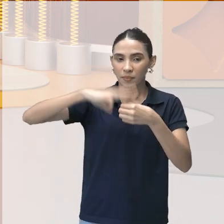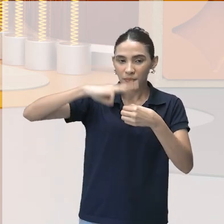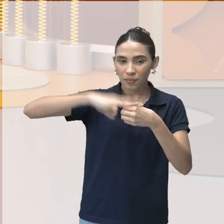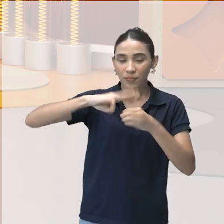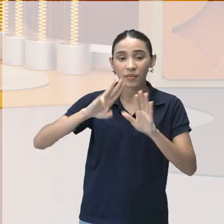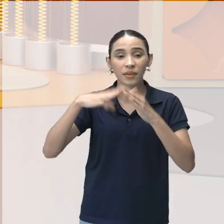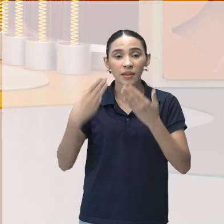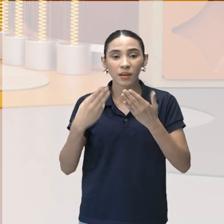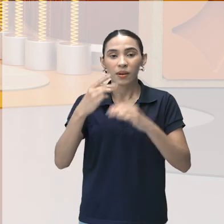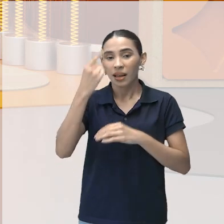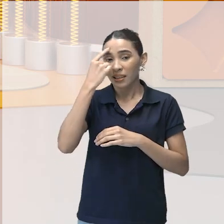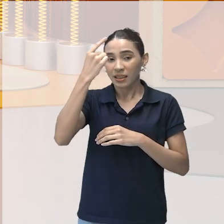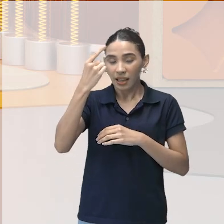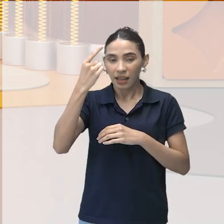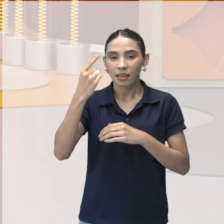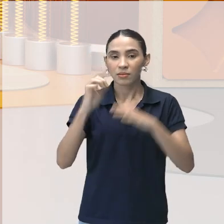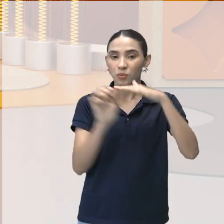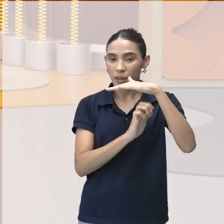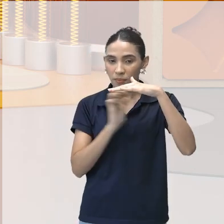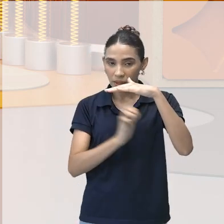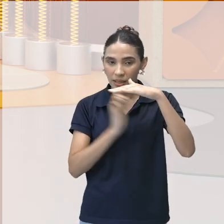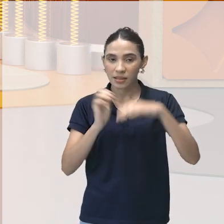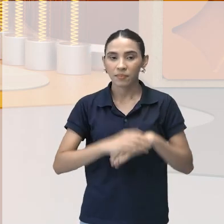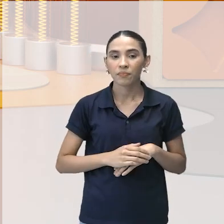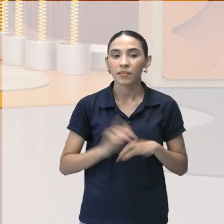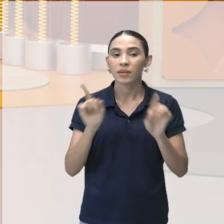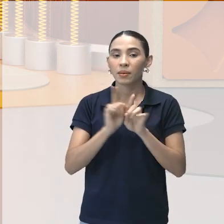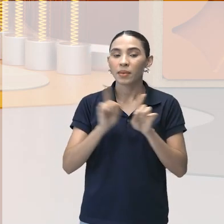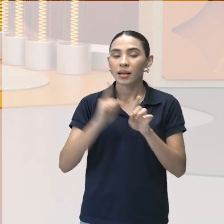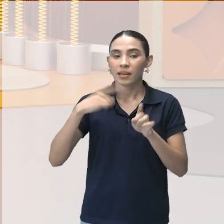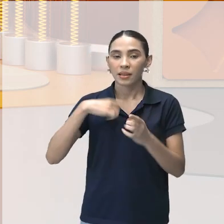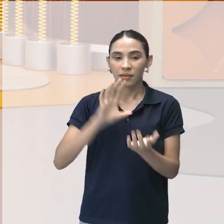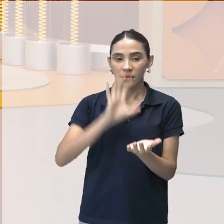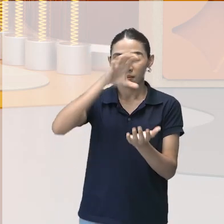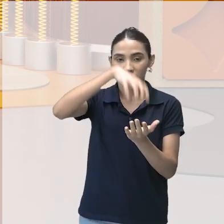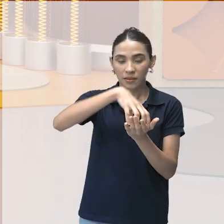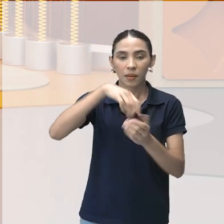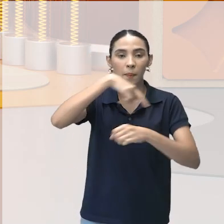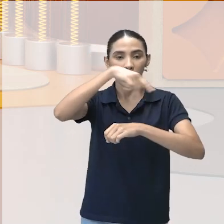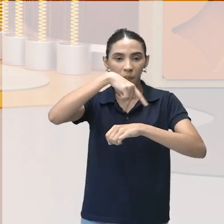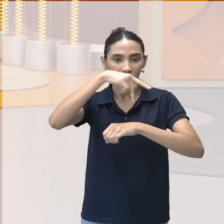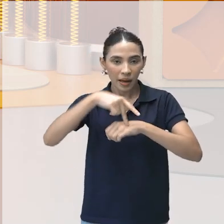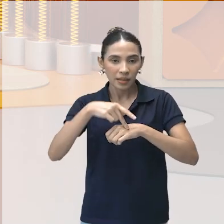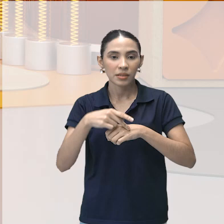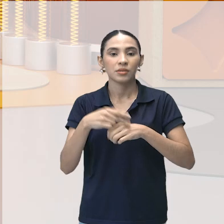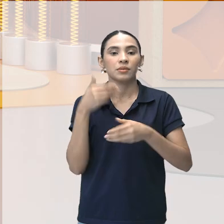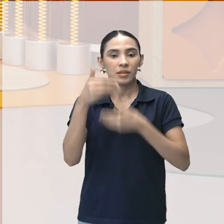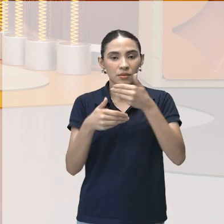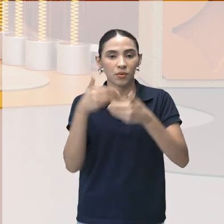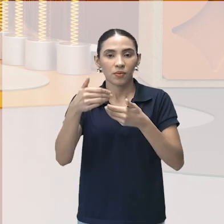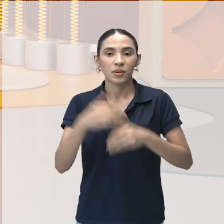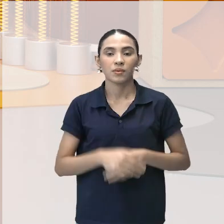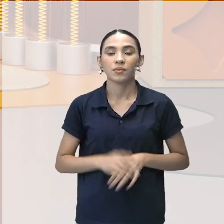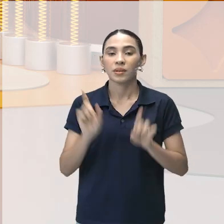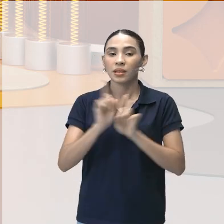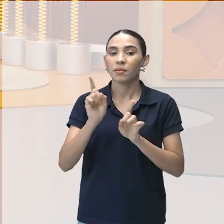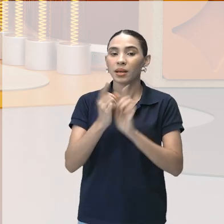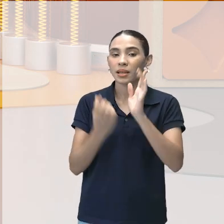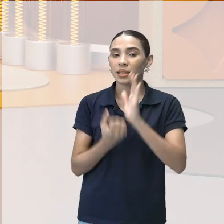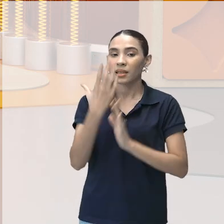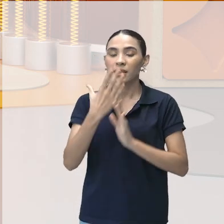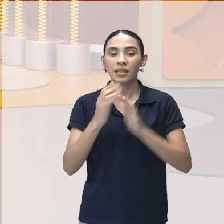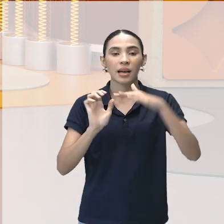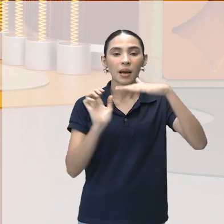Então essa é a ideia de uma transnacional. Ter ali a sua sede em um país normalmente desenvolvido e ela cria ali